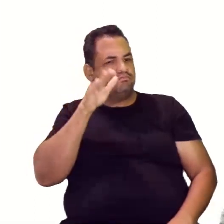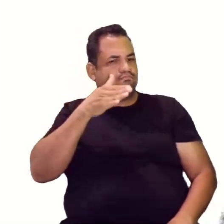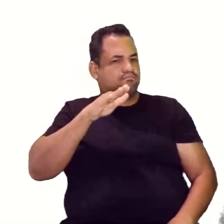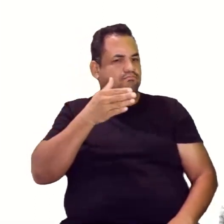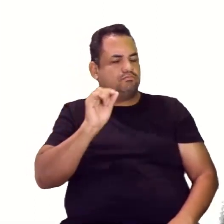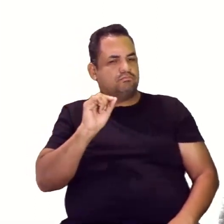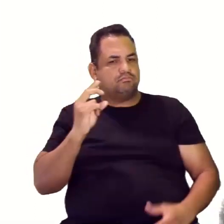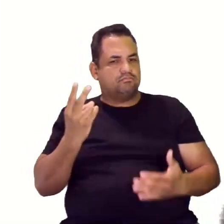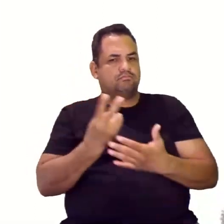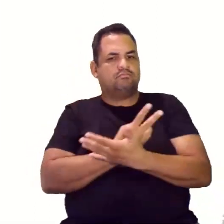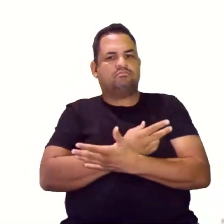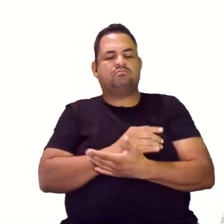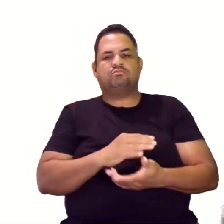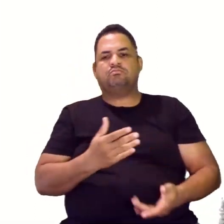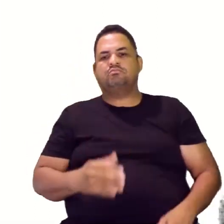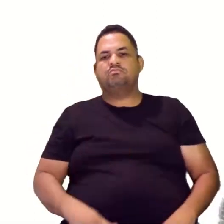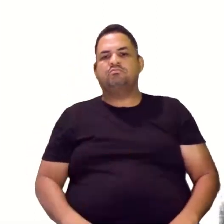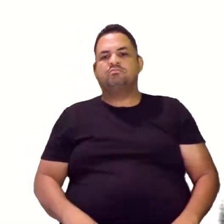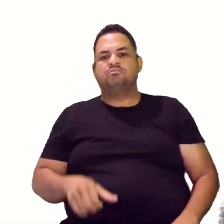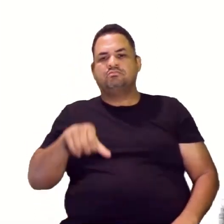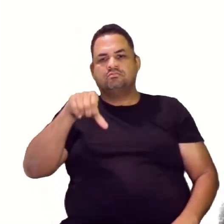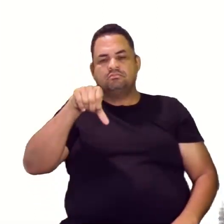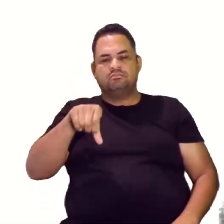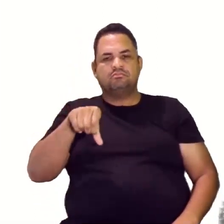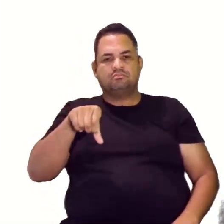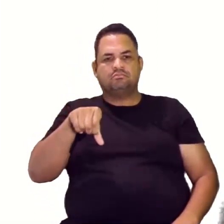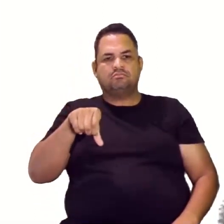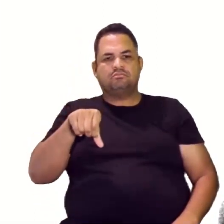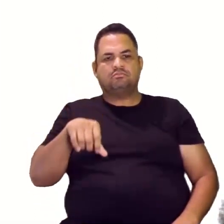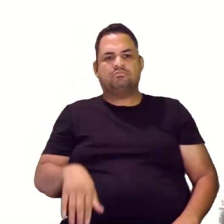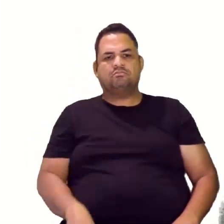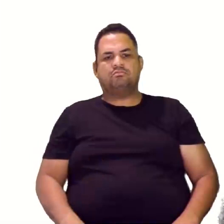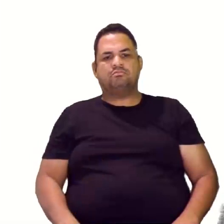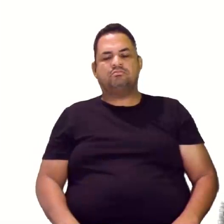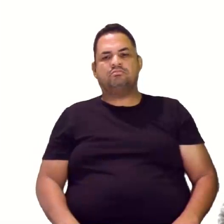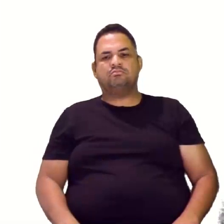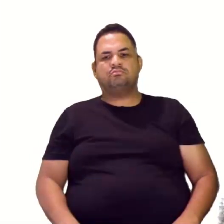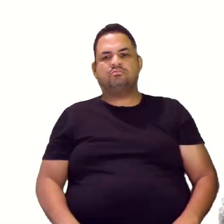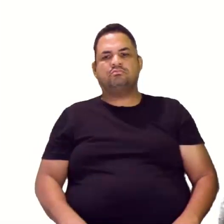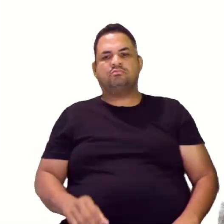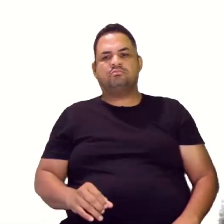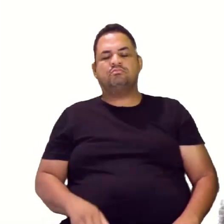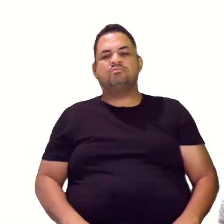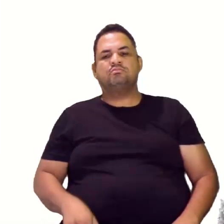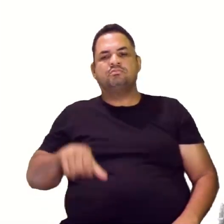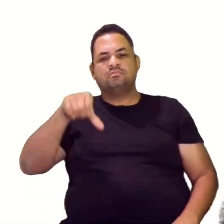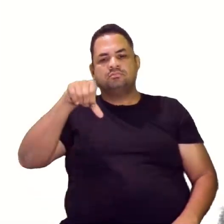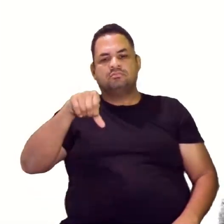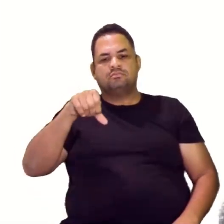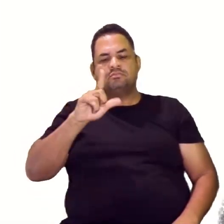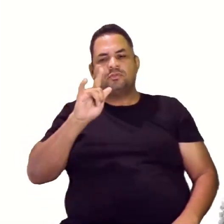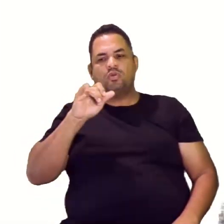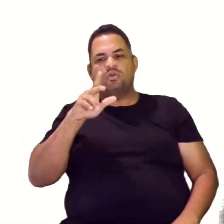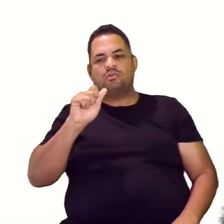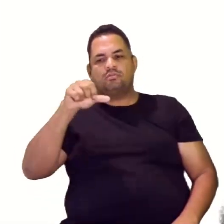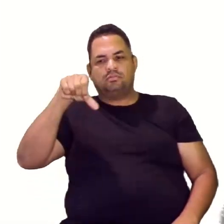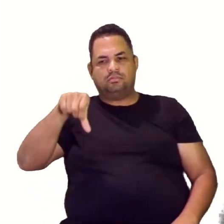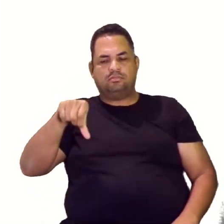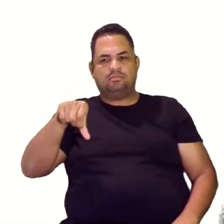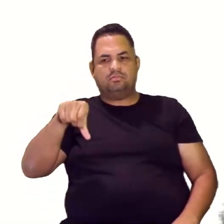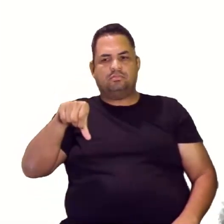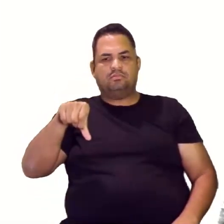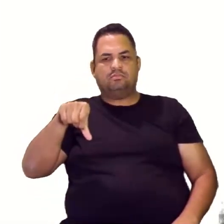menos do que acontece. Porque eu tenho então ali um par. Aqui é 9, né? Isso. Então, quer dizer, esse é o domínio, não é? Então, eu tenho um logaritmo de